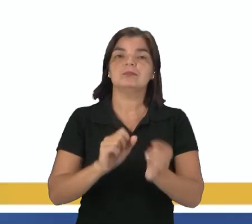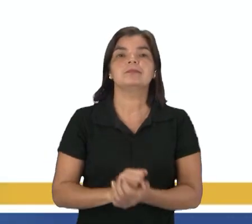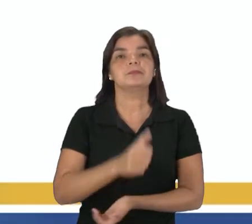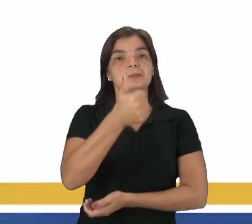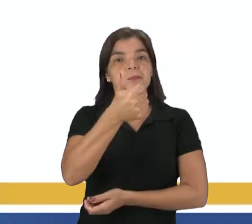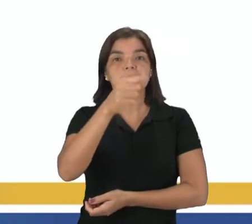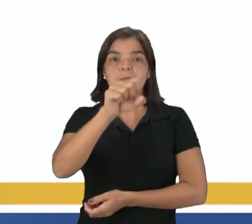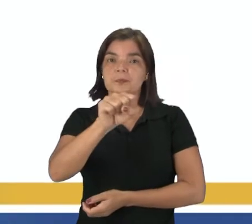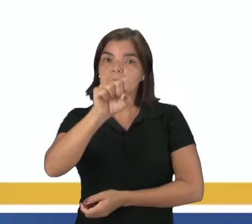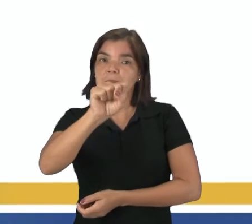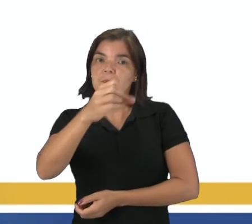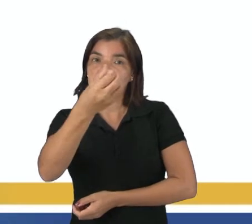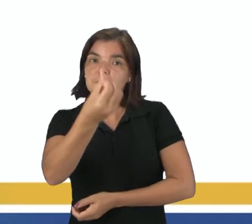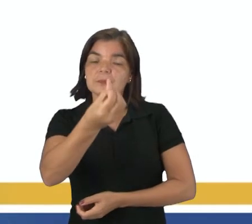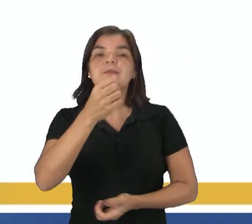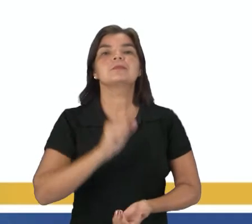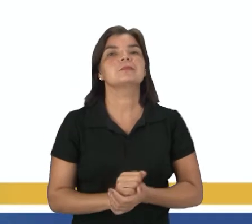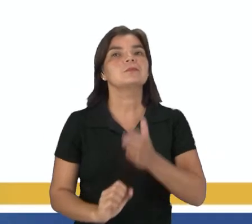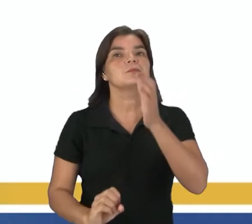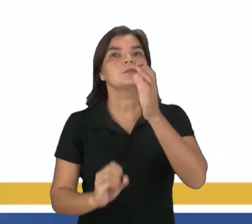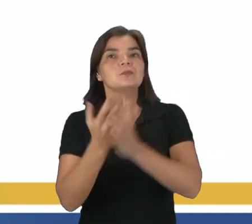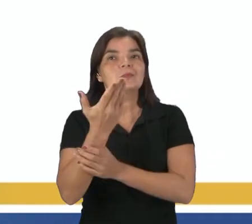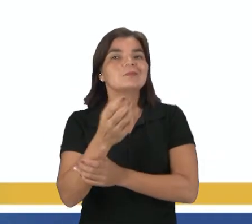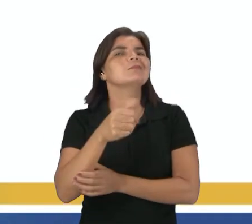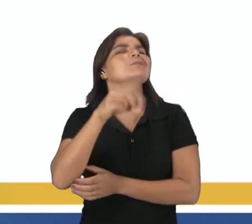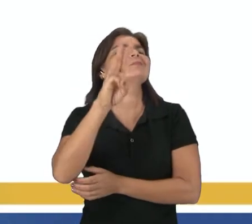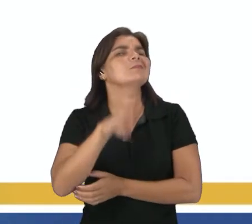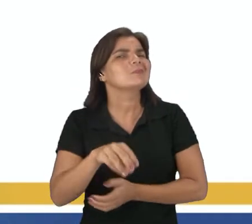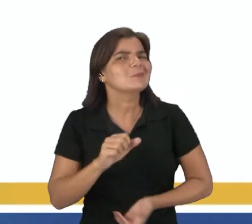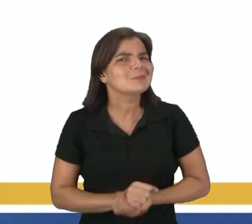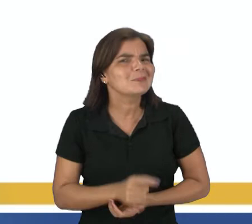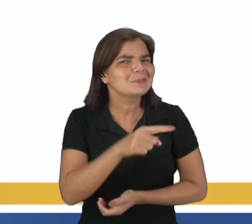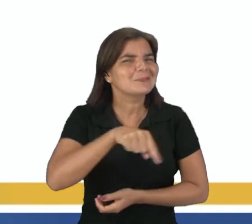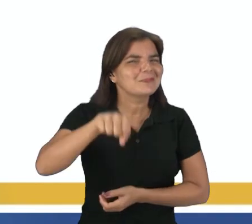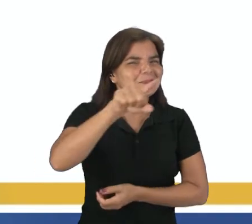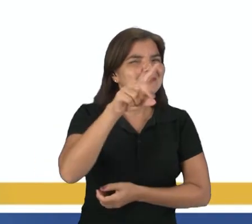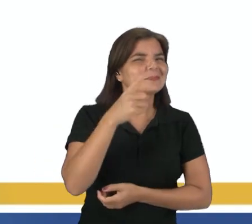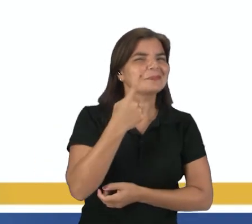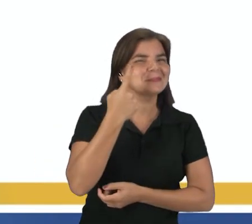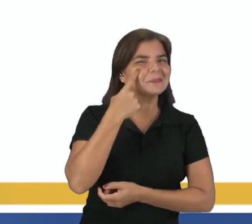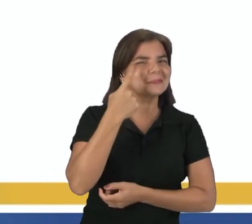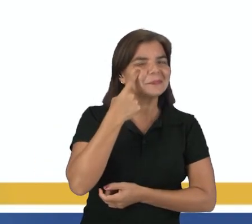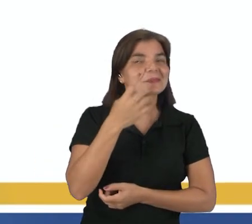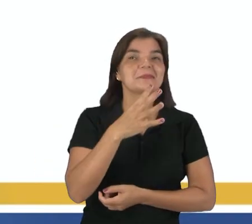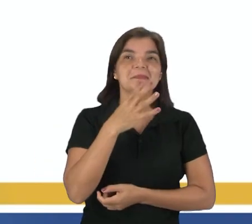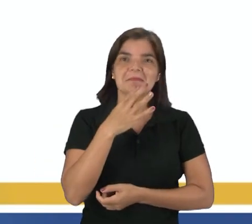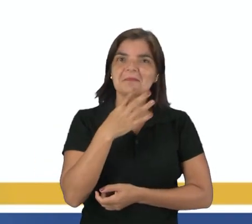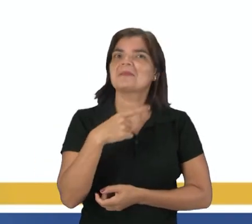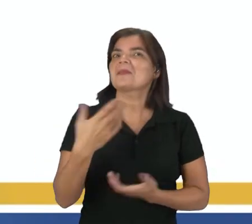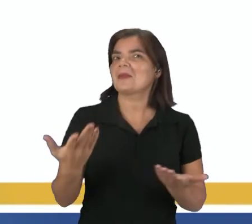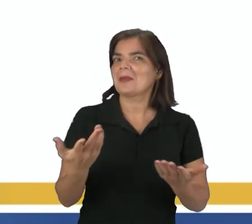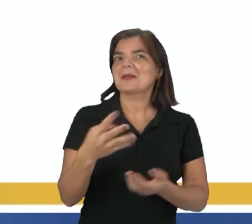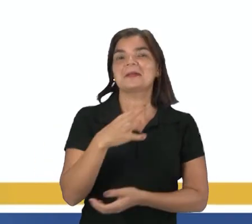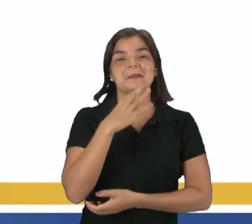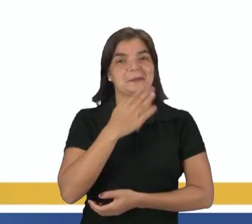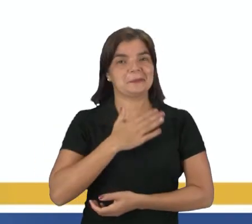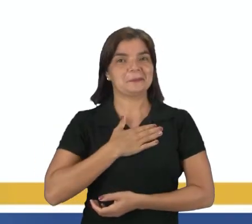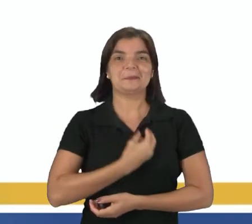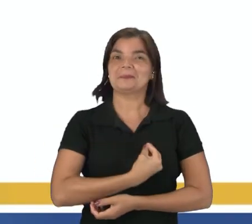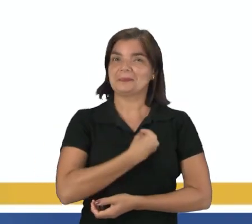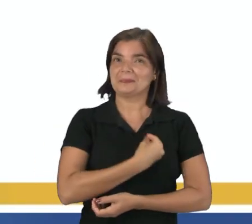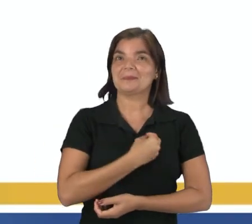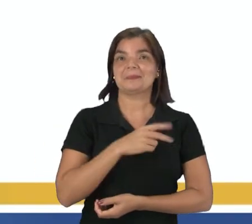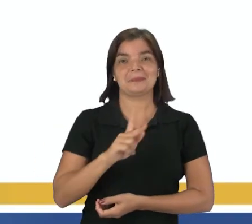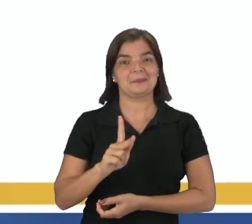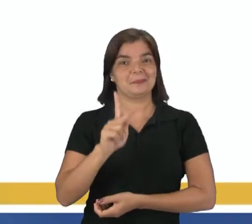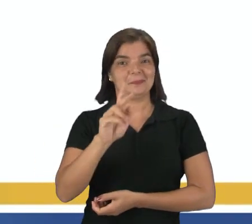em 1886 surge quem, gente, não sei se vocês já ouviram falar, mas isso era muito comum na minha época,